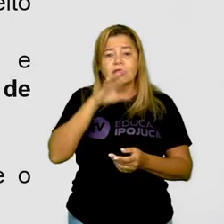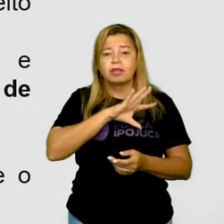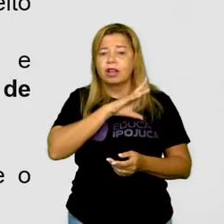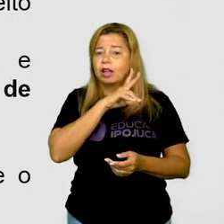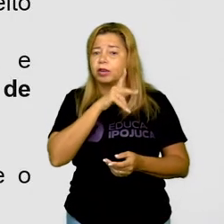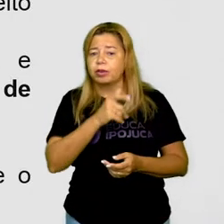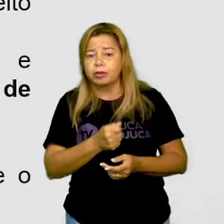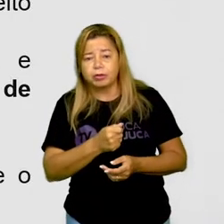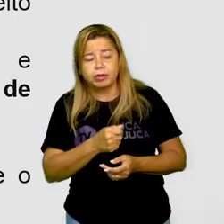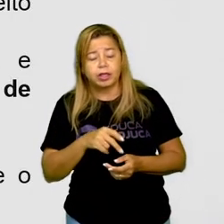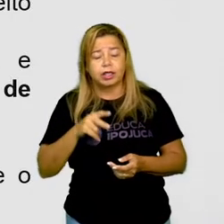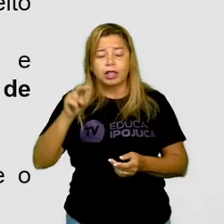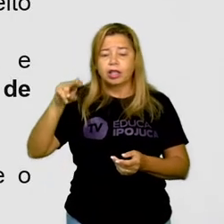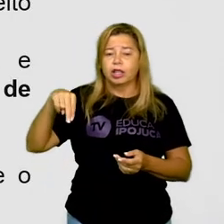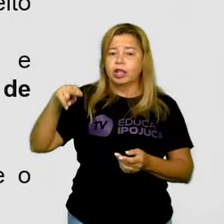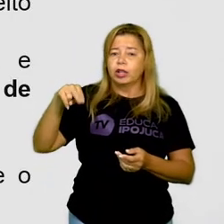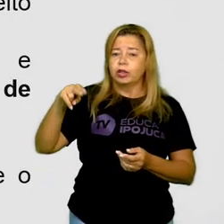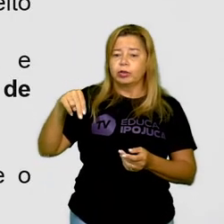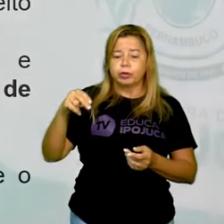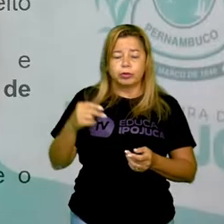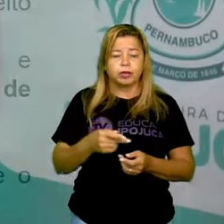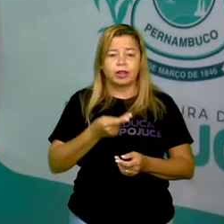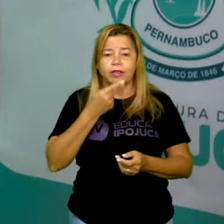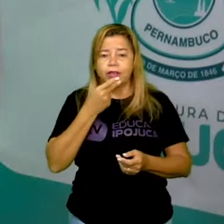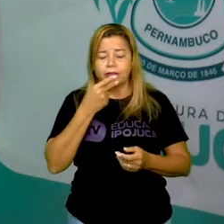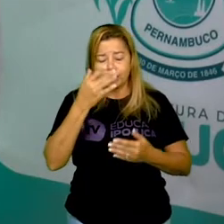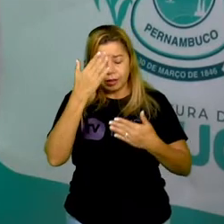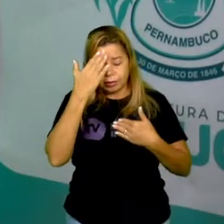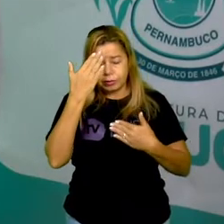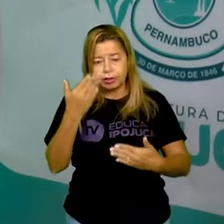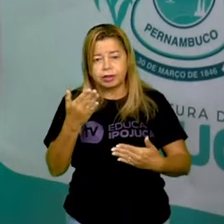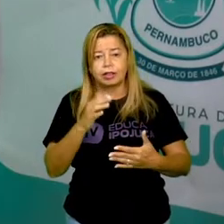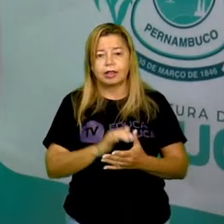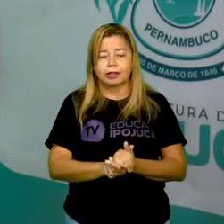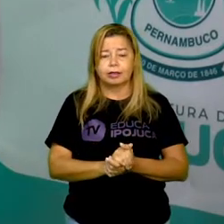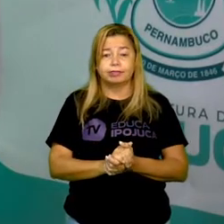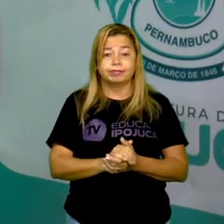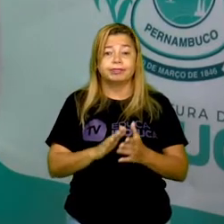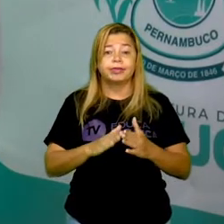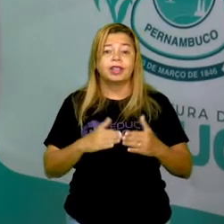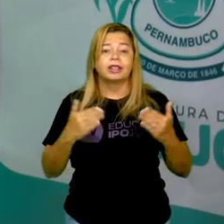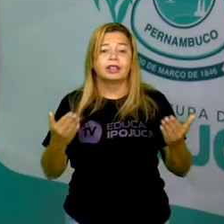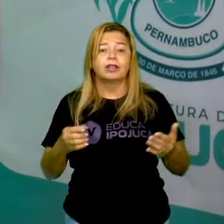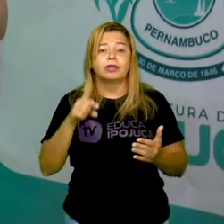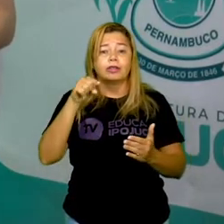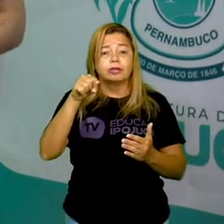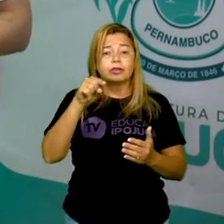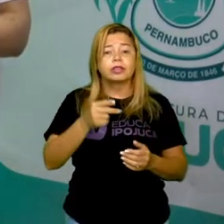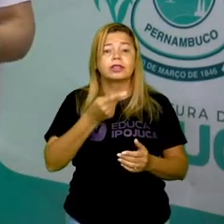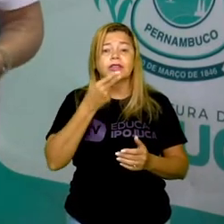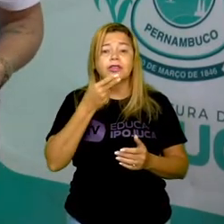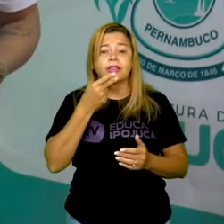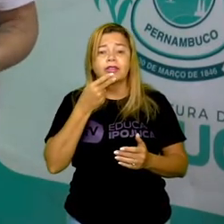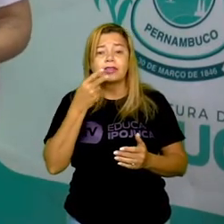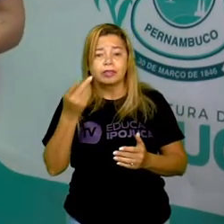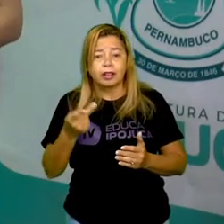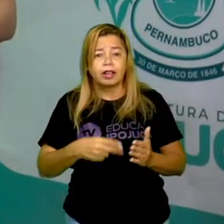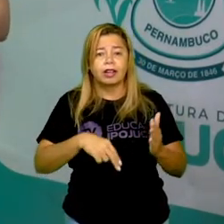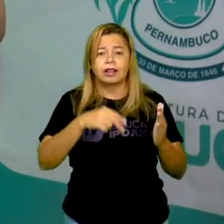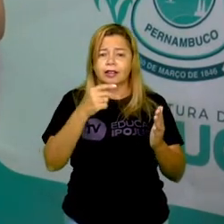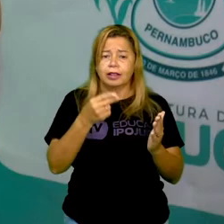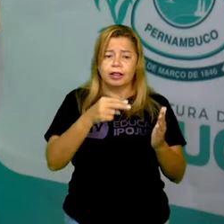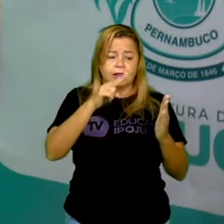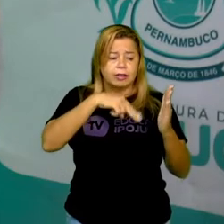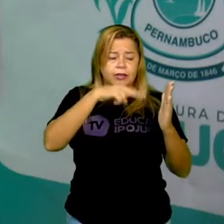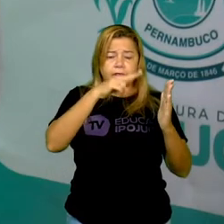benfeitor que o apeteça. Então vocês vão, tá certo, reescrever essa história, dando um outro final aí e